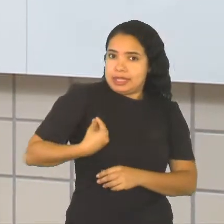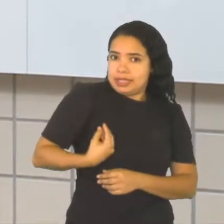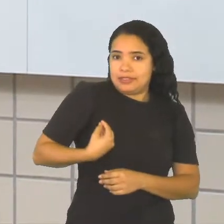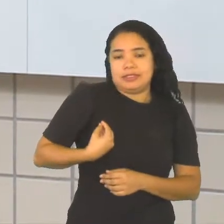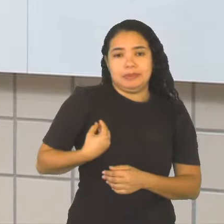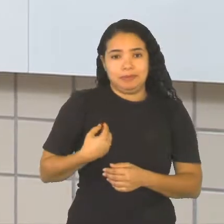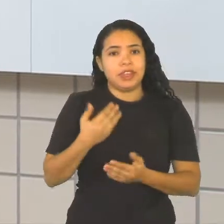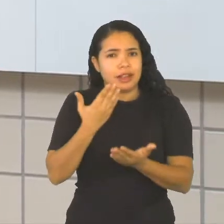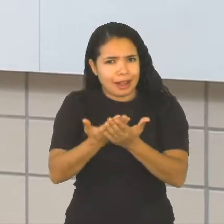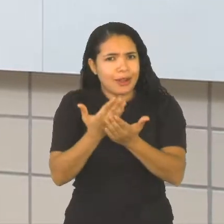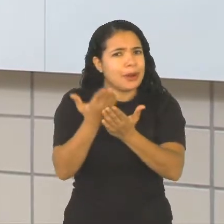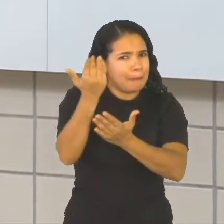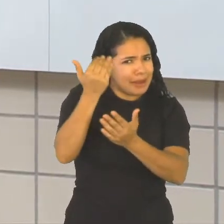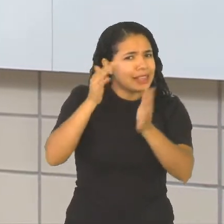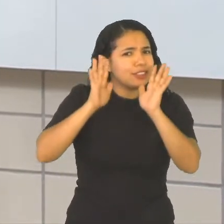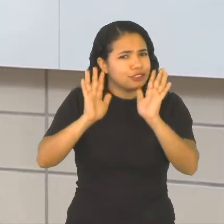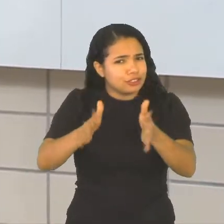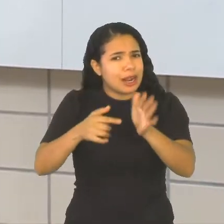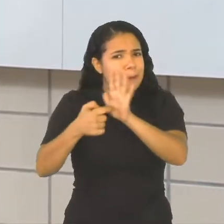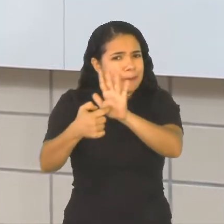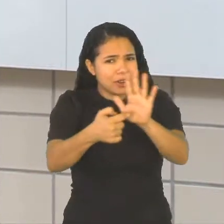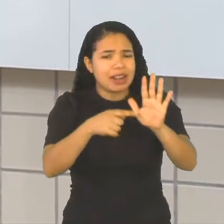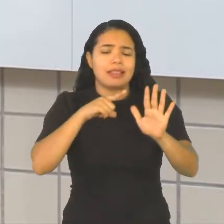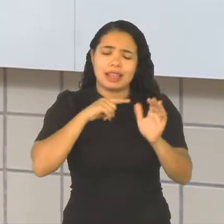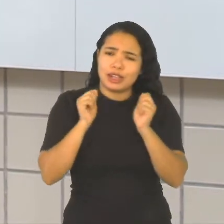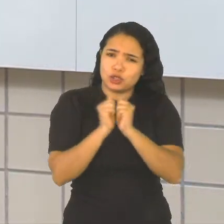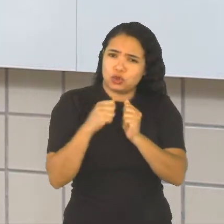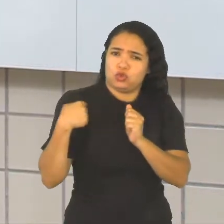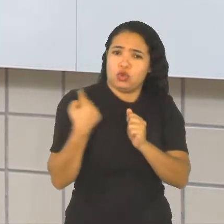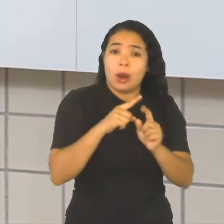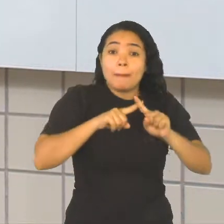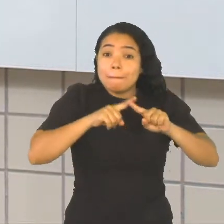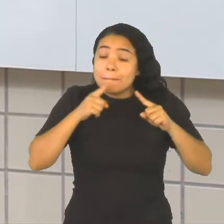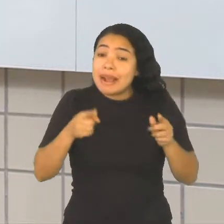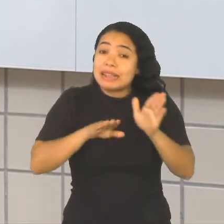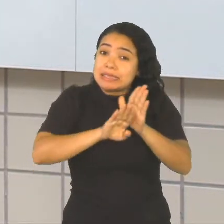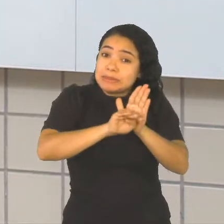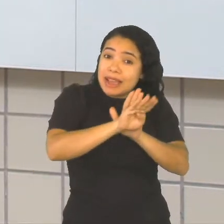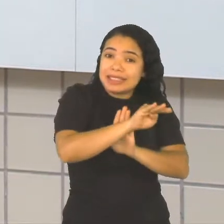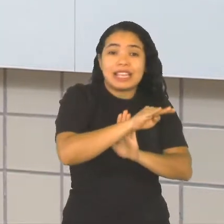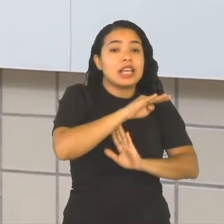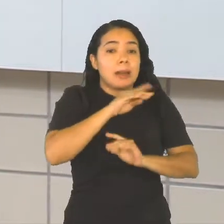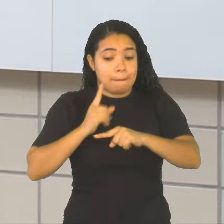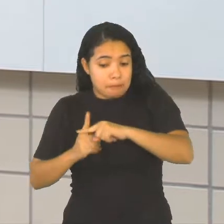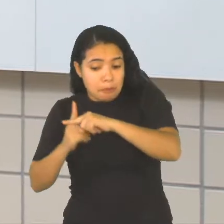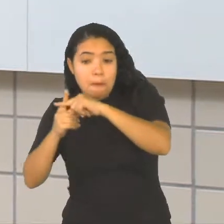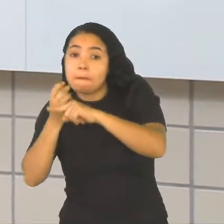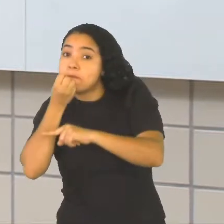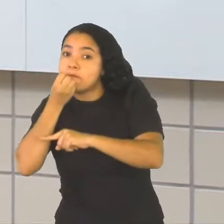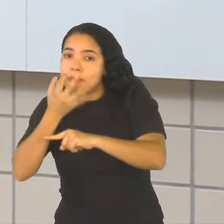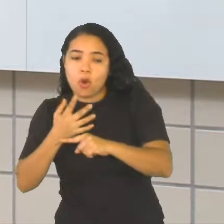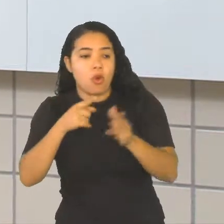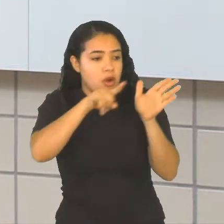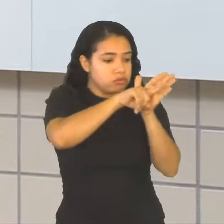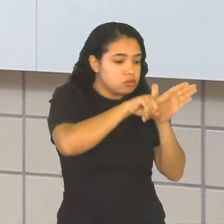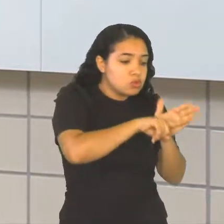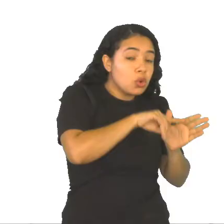vocês na aula passada. Elas vão estar conosco, mas existem as bactérias ruins e as bactérias boazinhas,